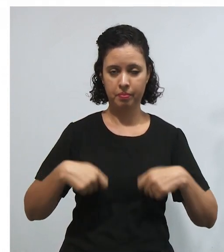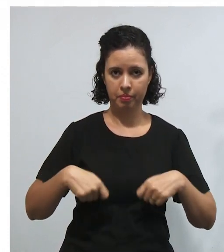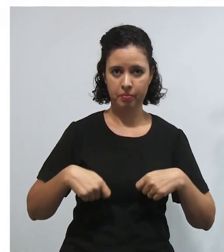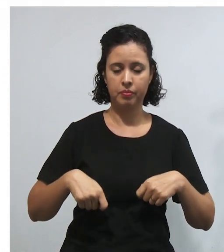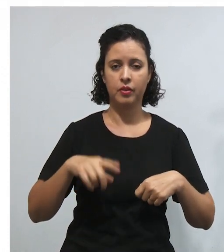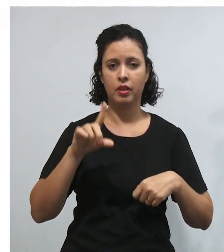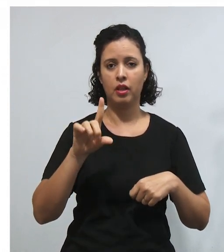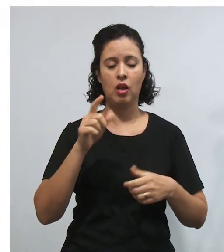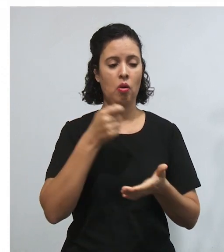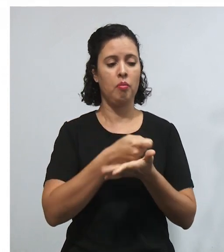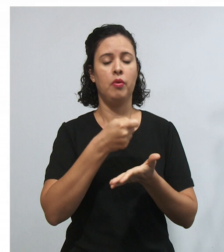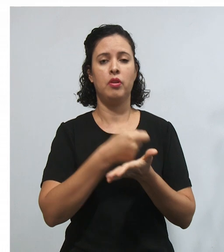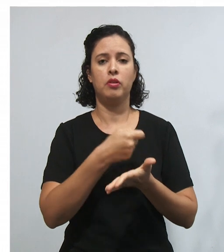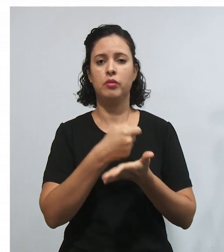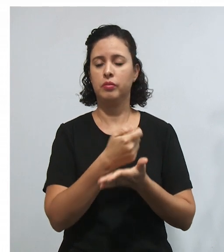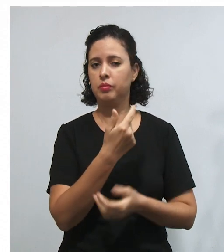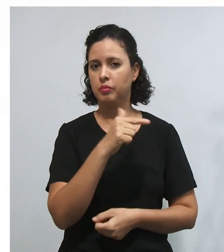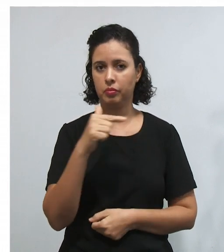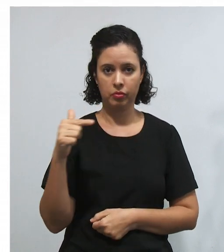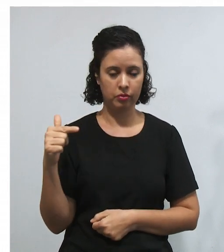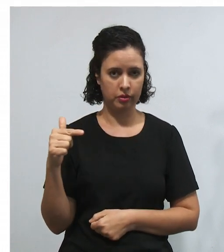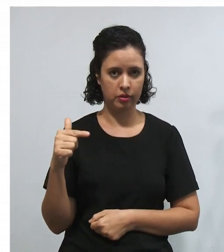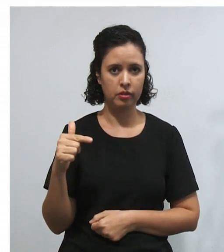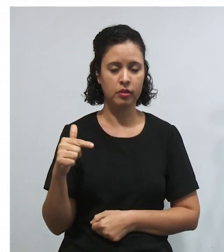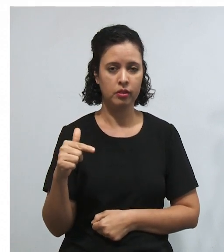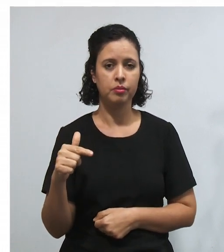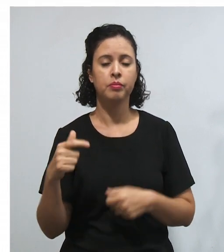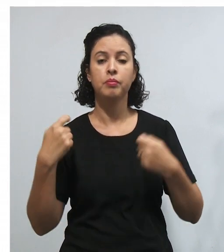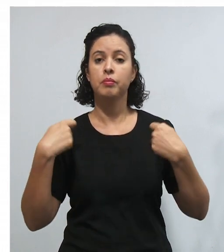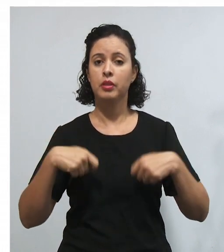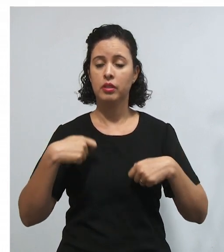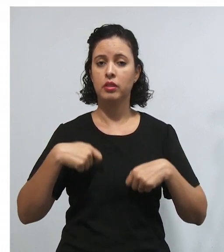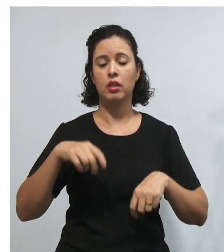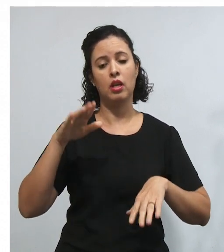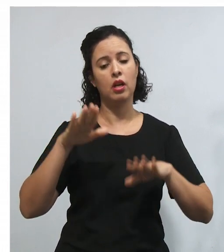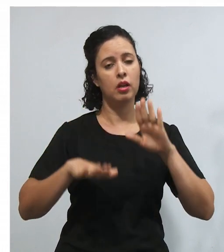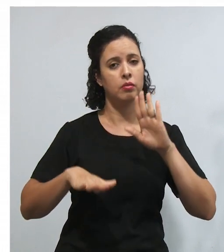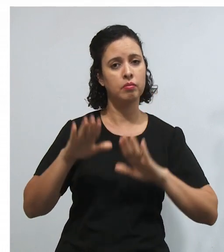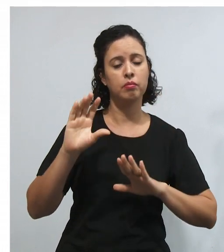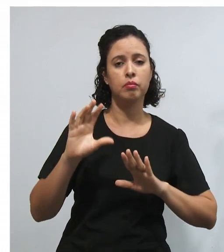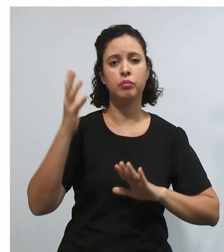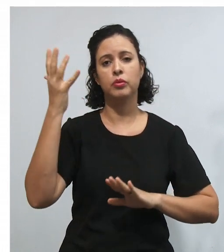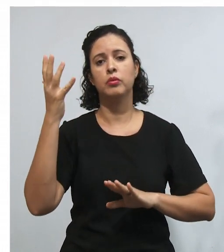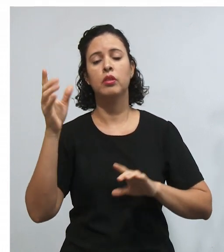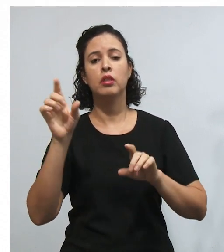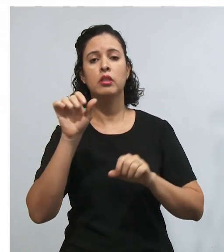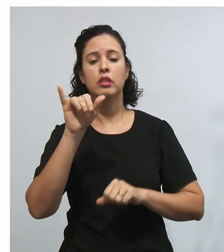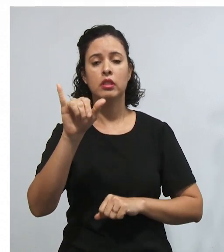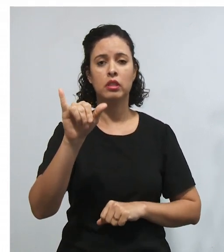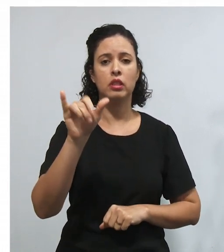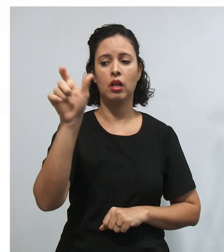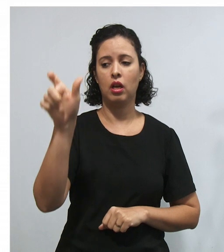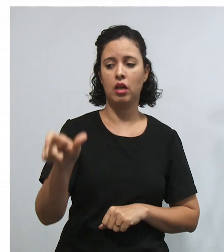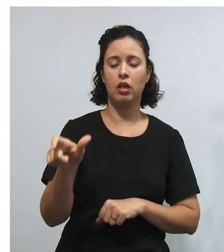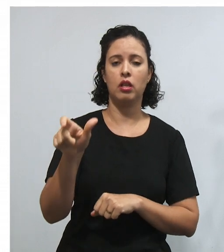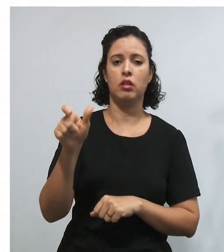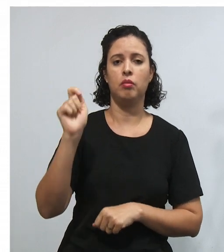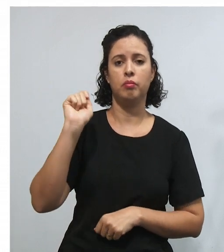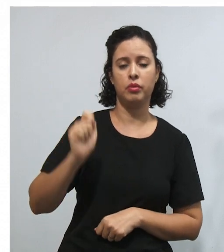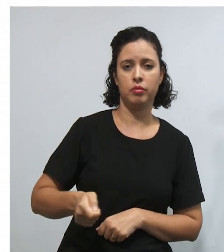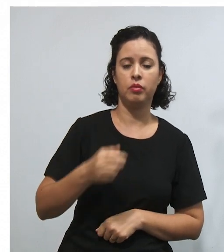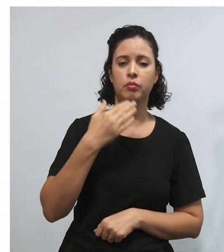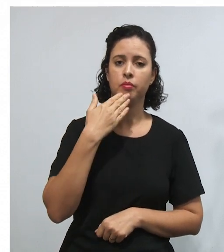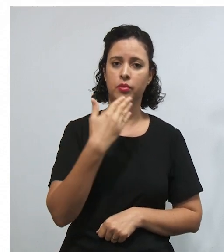necessidade, tá? Esse inquérito ele não é obrigatório que exista, vai depender do caso e se o promotor de